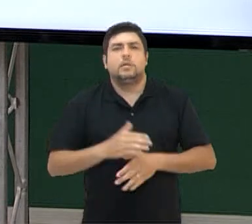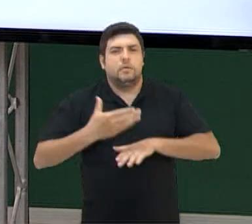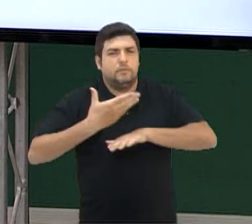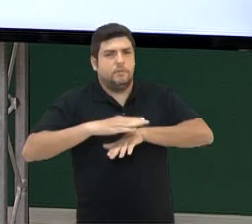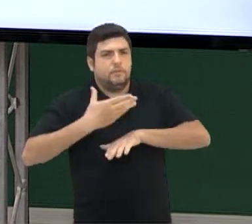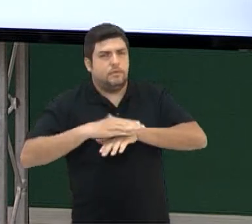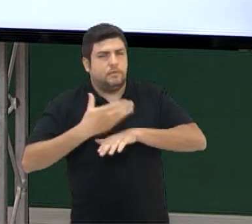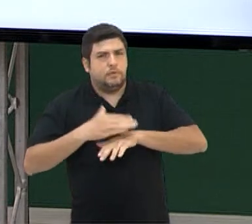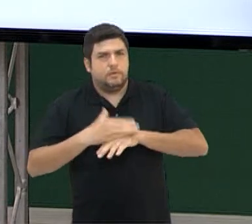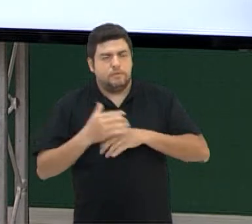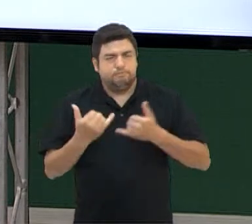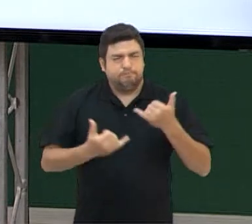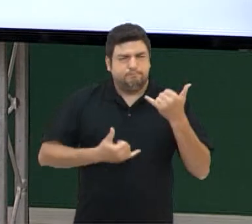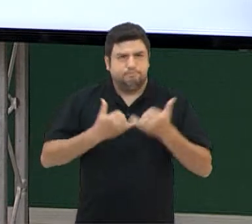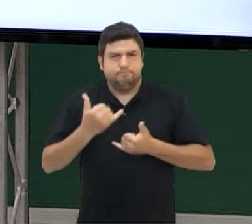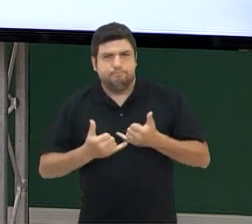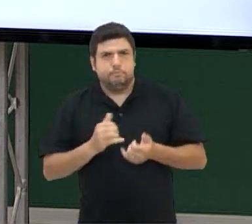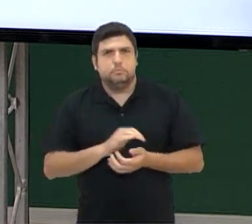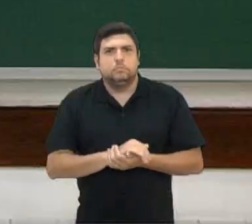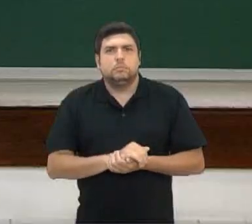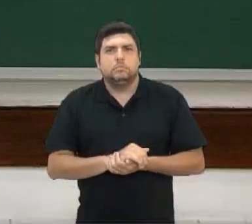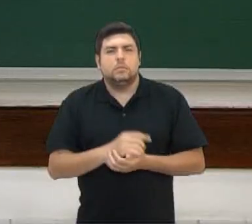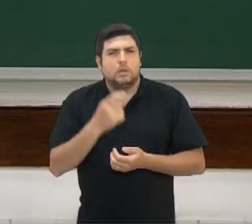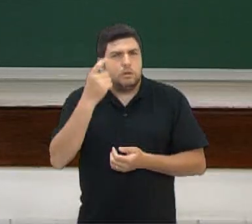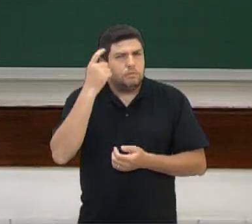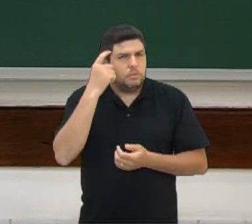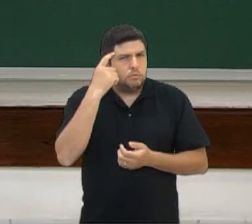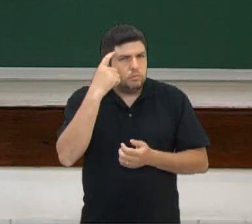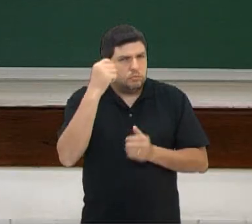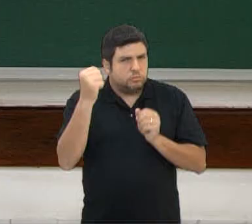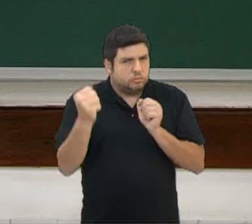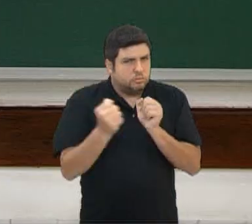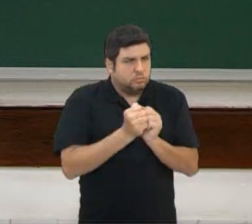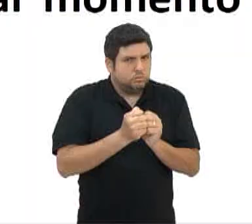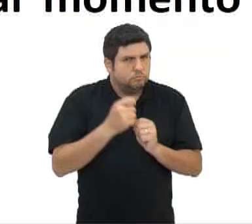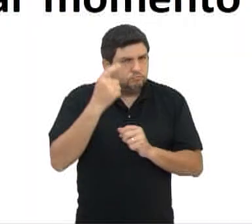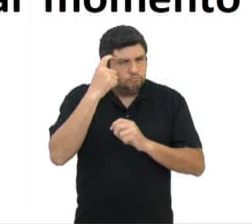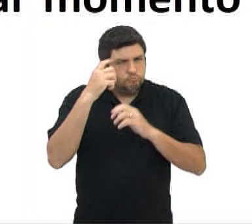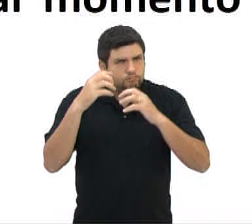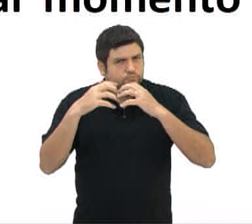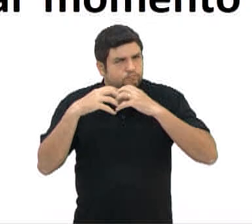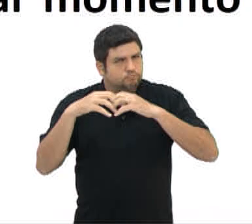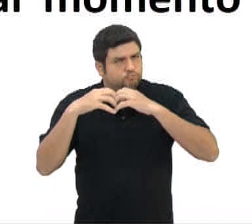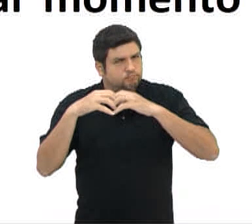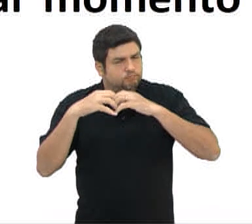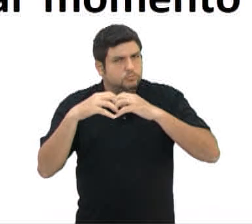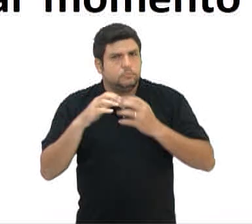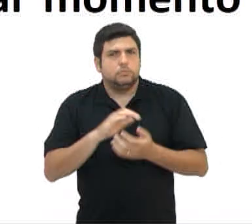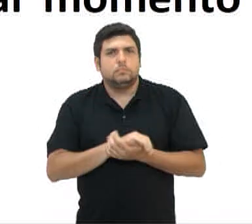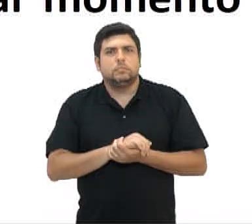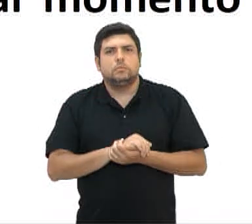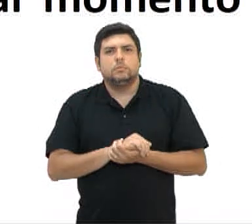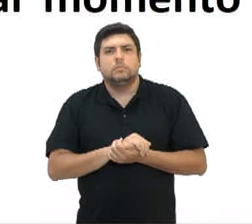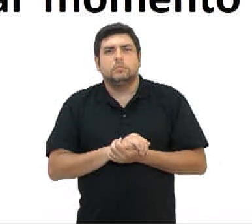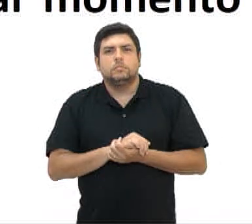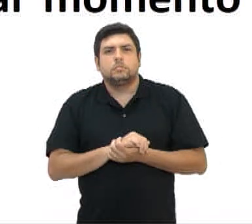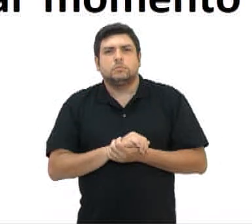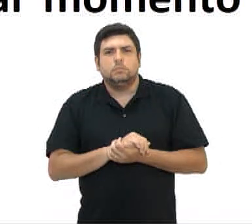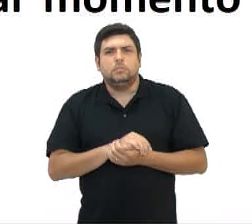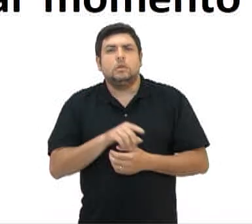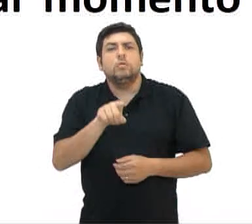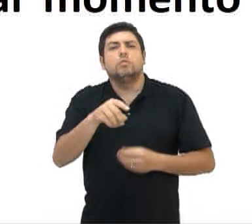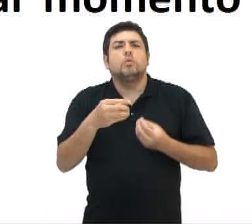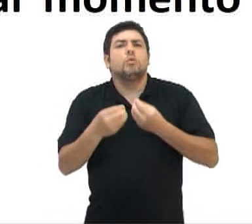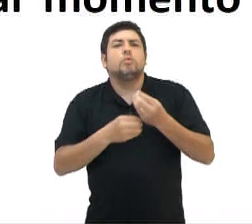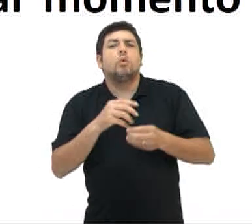Bacana? Vamos pensar comigo essa atividade aqui. Vem comigo aqui. Já parou para pensar sobre a sua identidade pessoal?